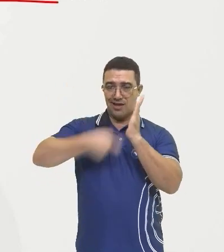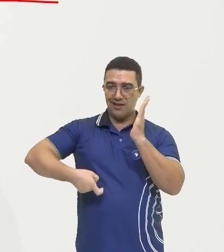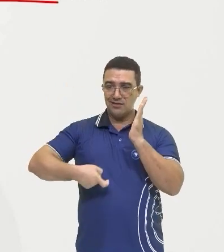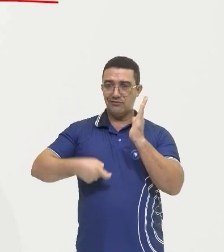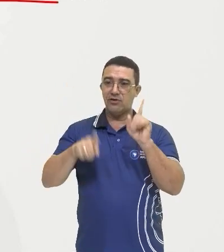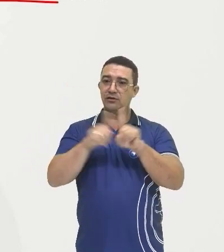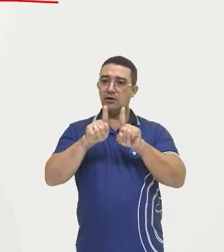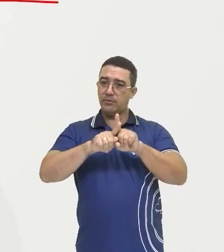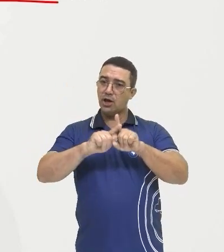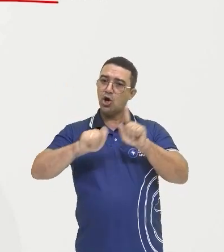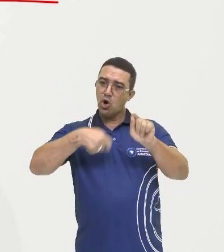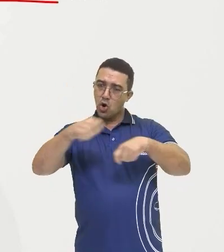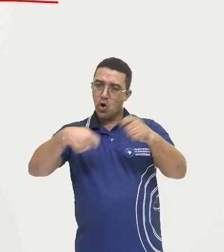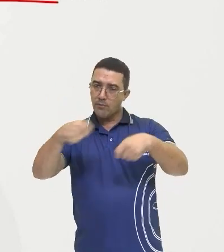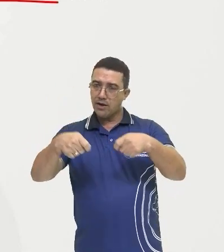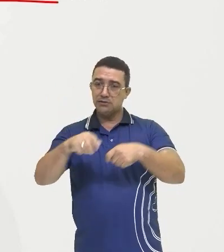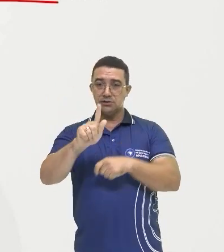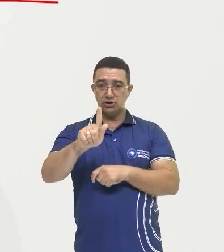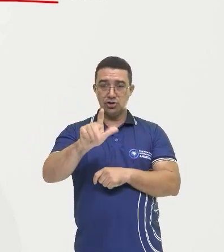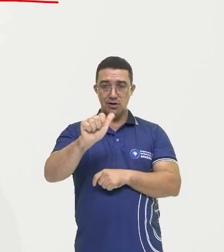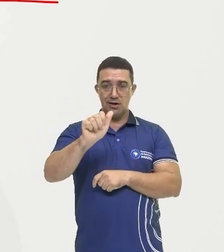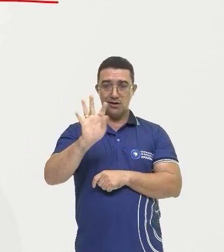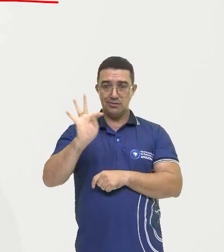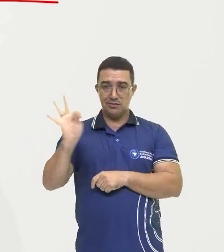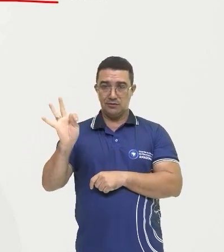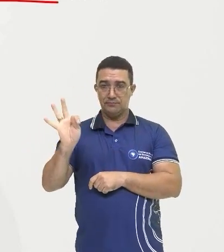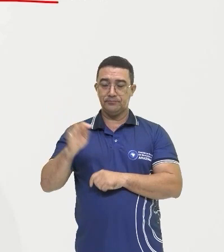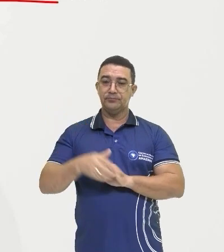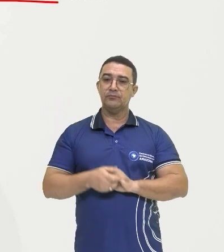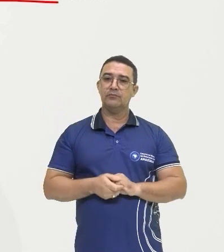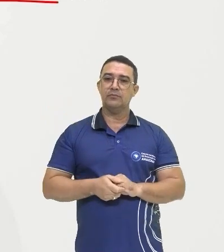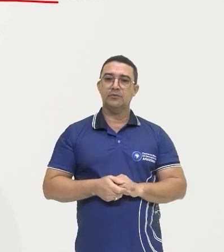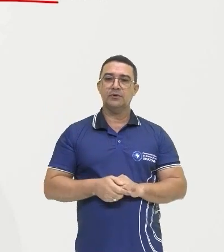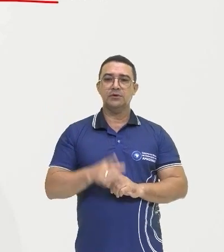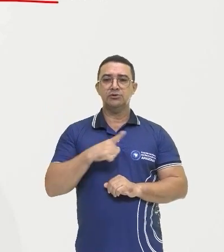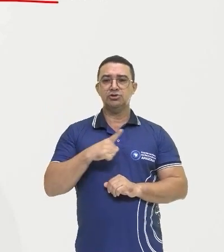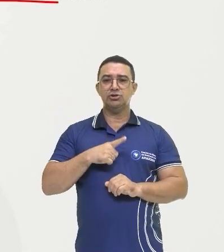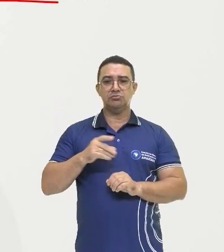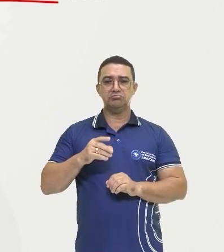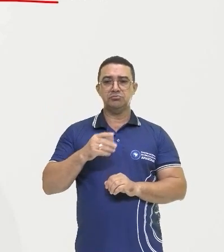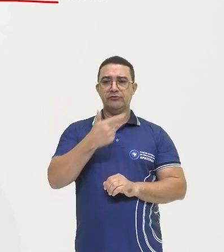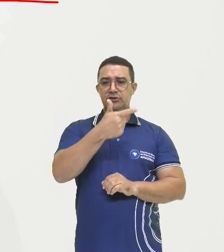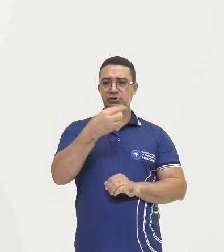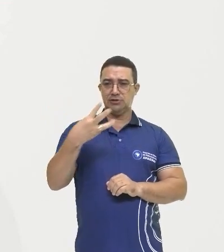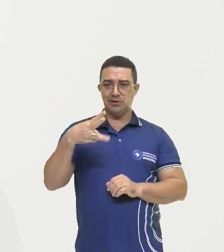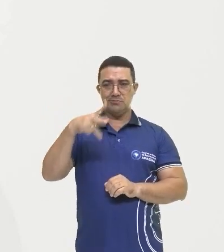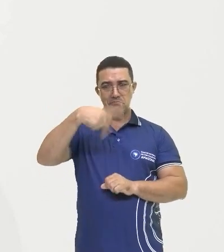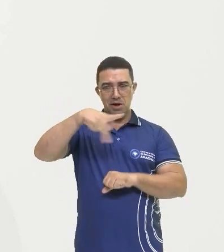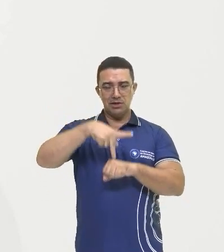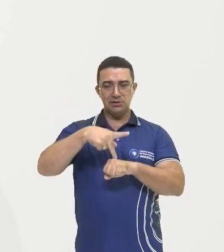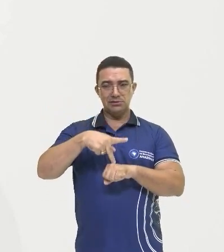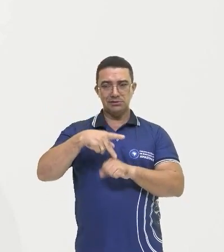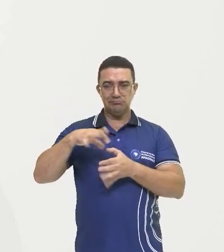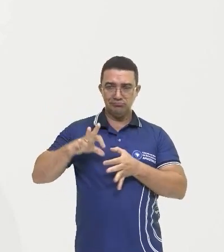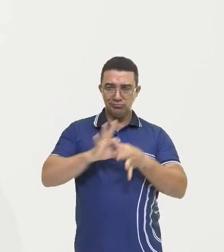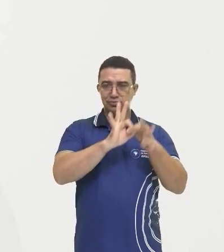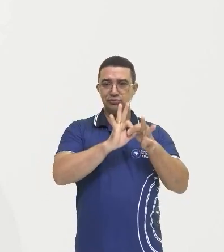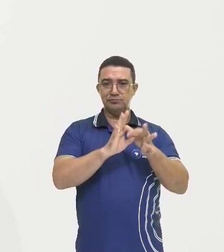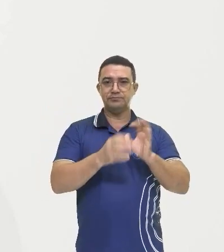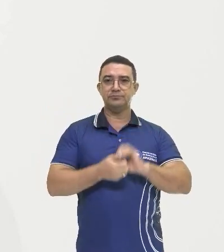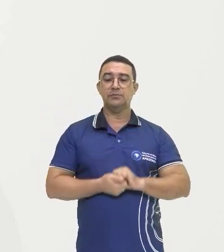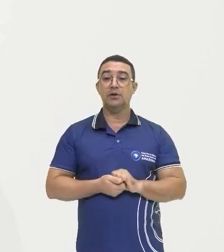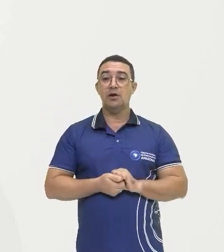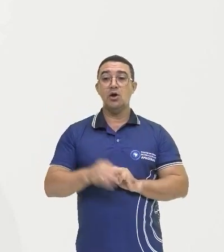sua sigla em inglês, que reunia cerca de 23 países, tudo bem? E a Organização Mundial